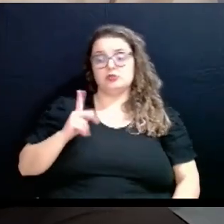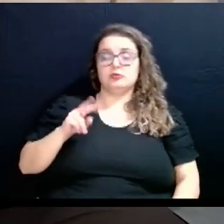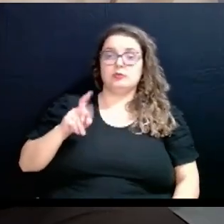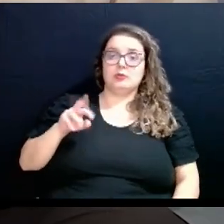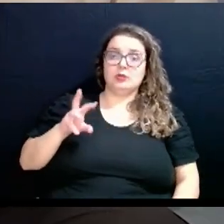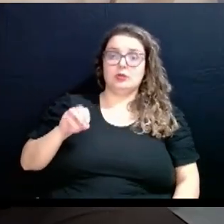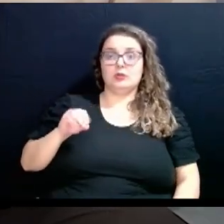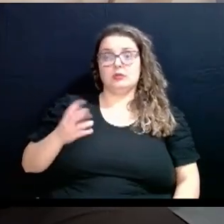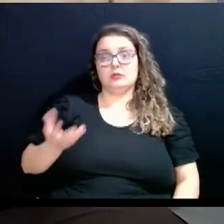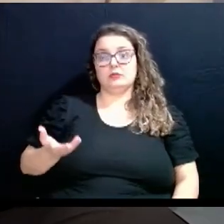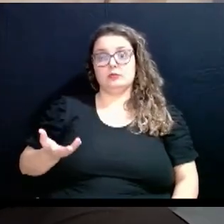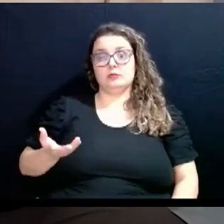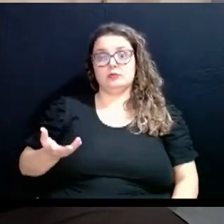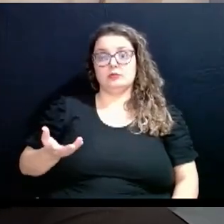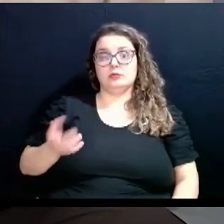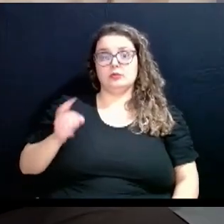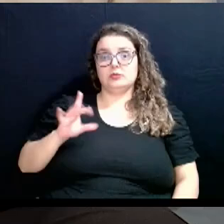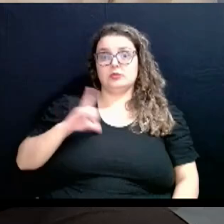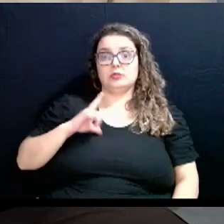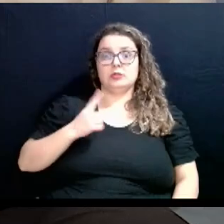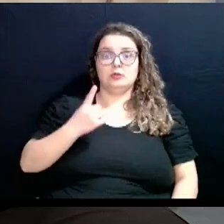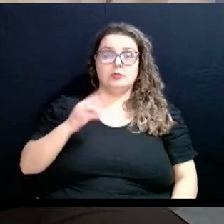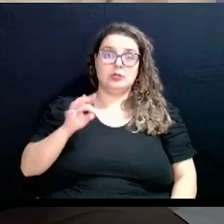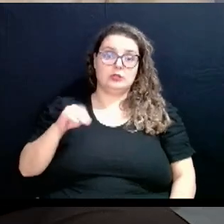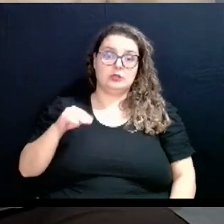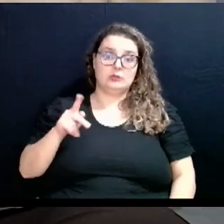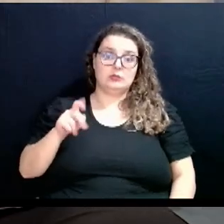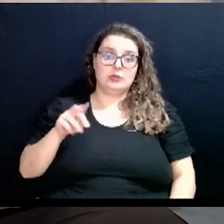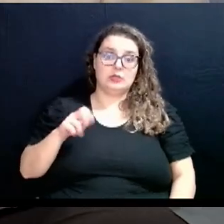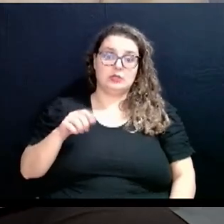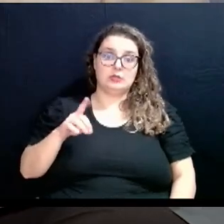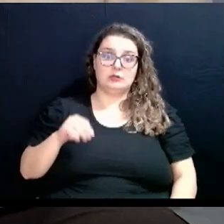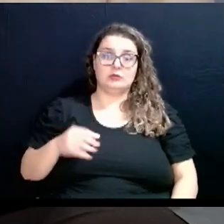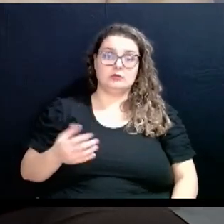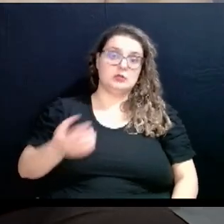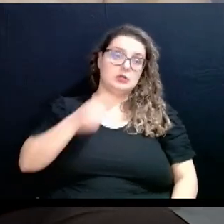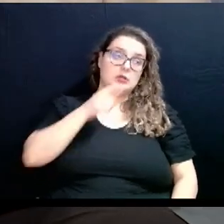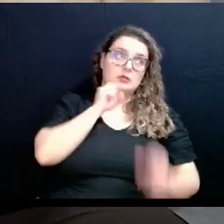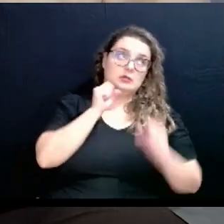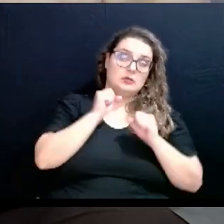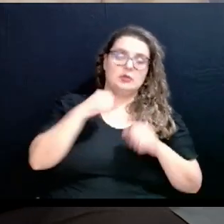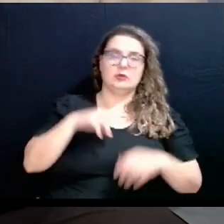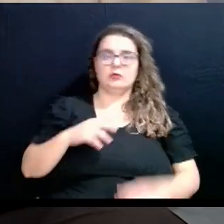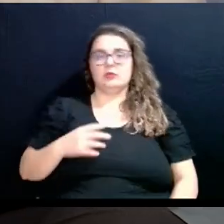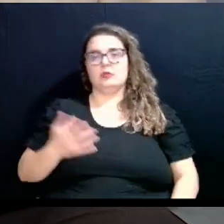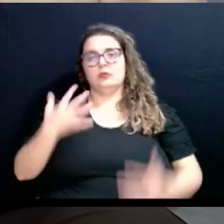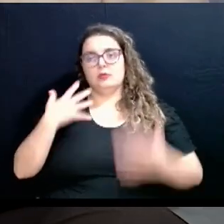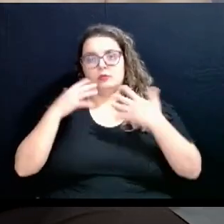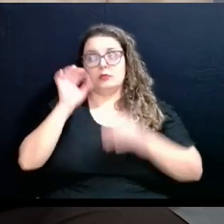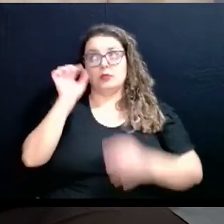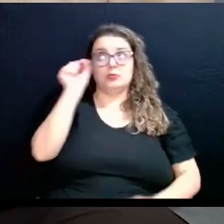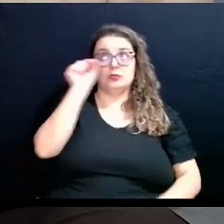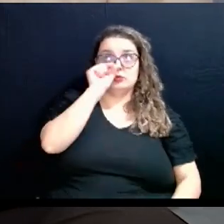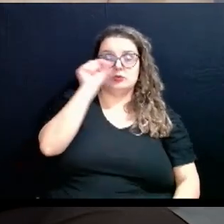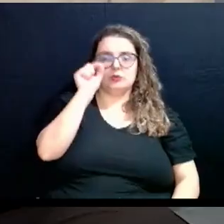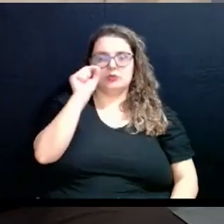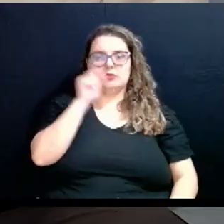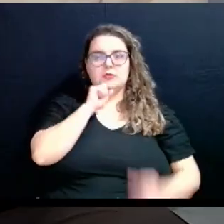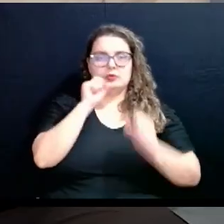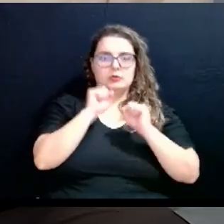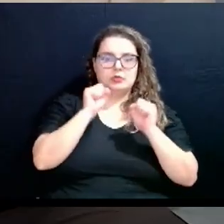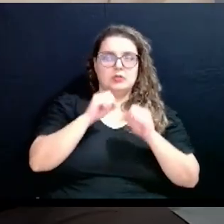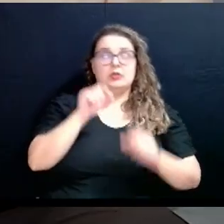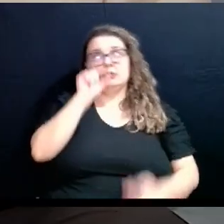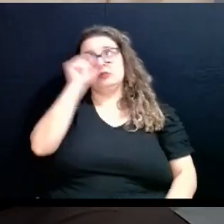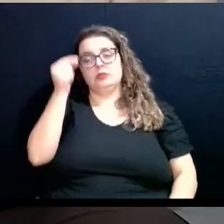que você tenha. Se você tiver um chuveiro que só tenha uma temperatura, aí tanto faz, se é inverno ou verão. Mas se você puder regular lá o que tem no